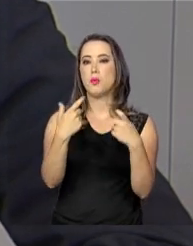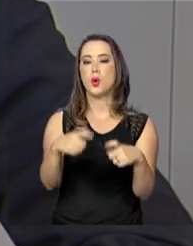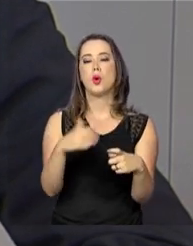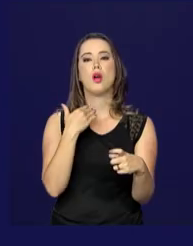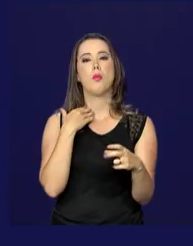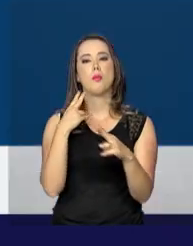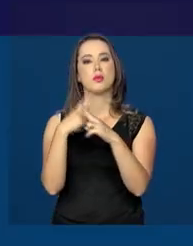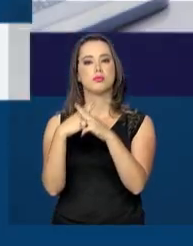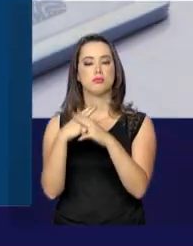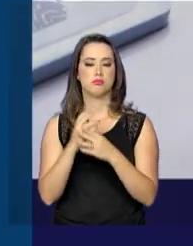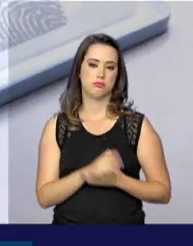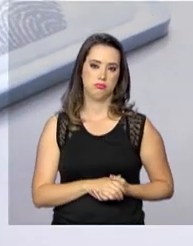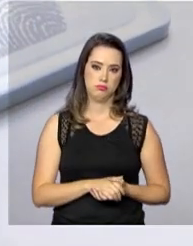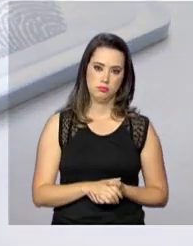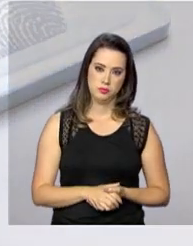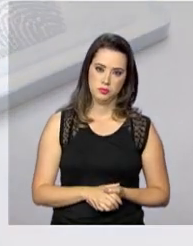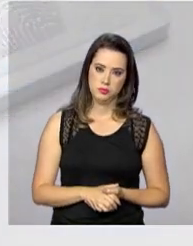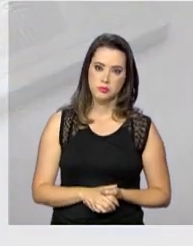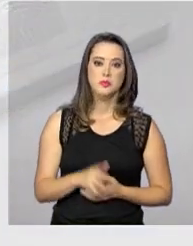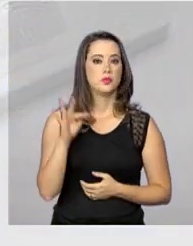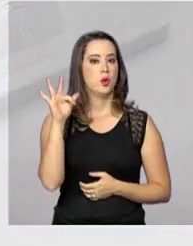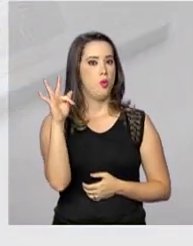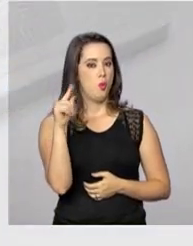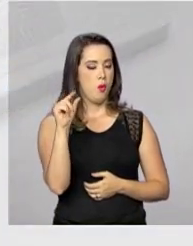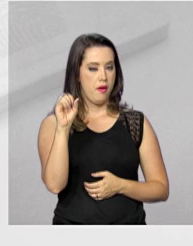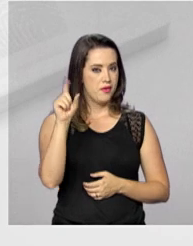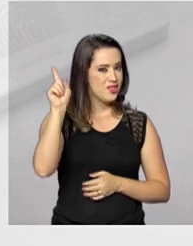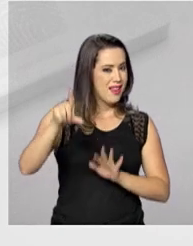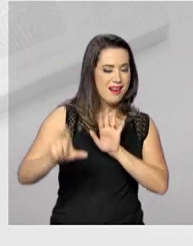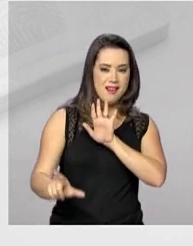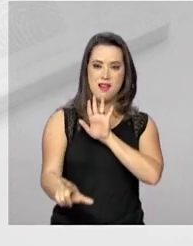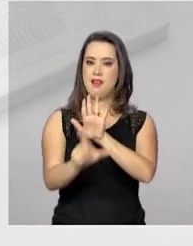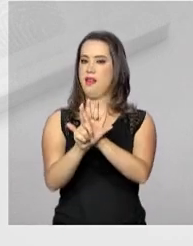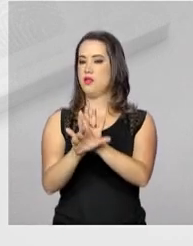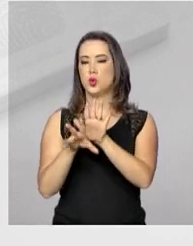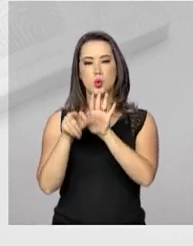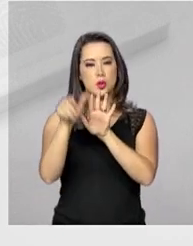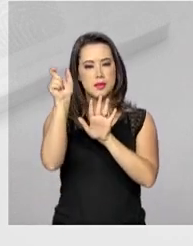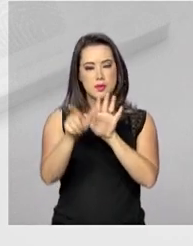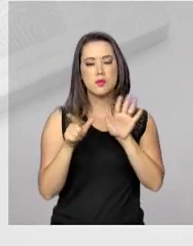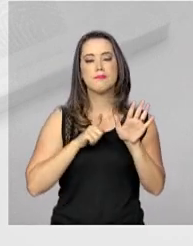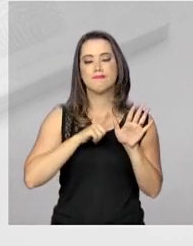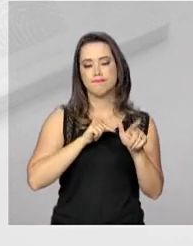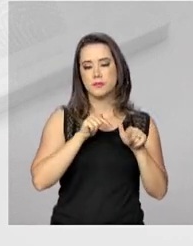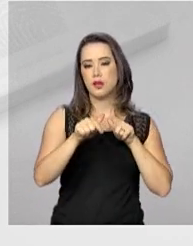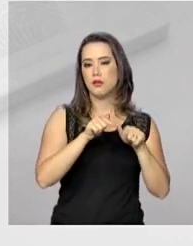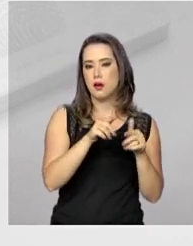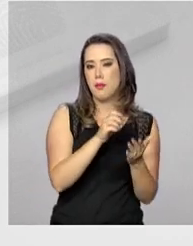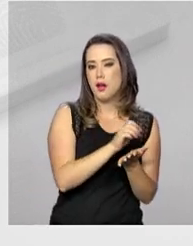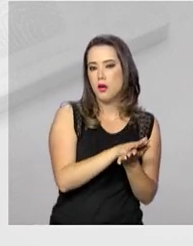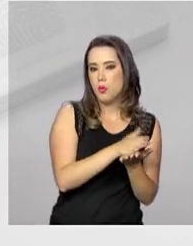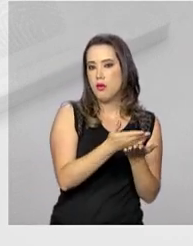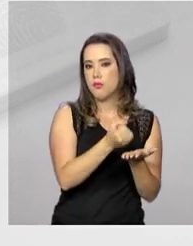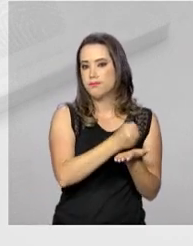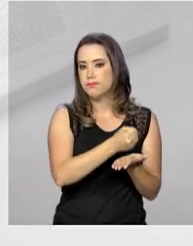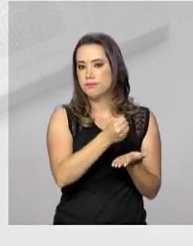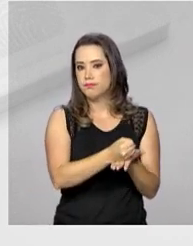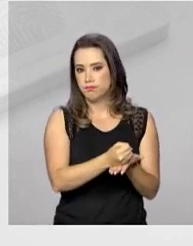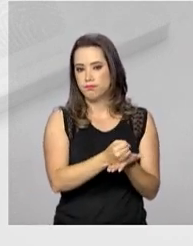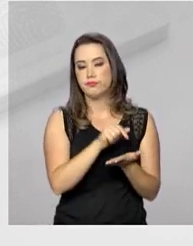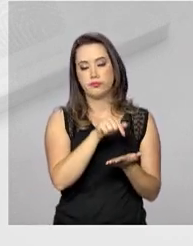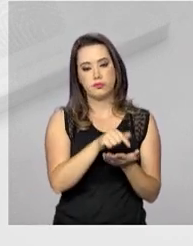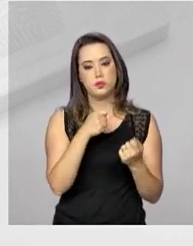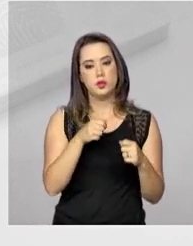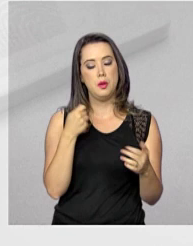da caixa ou do fgts é garantido por lei a todos os trabalhadores com carteira assinada deve ser depositado pelo empregador